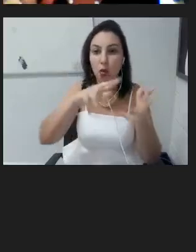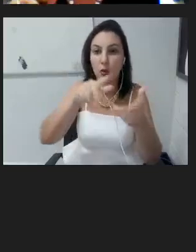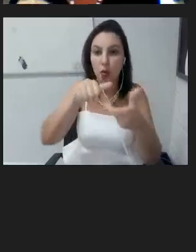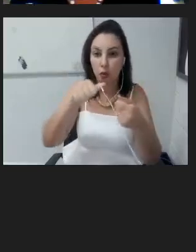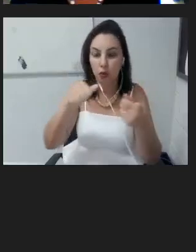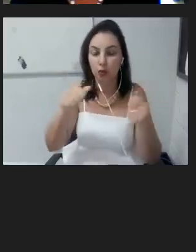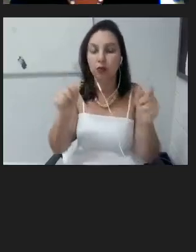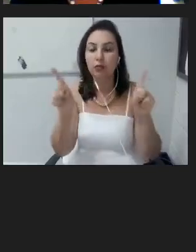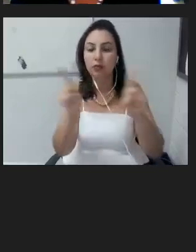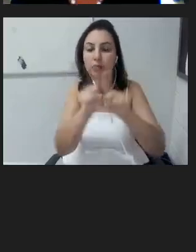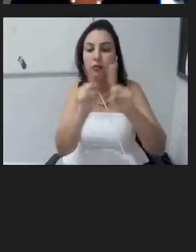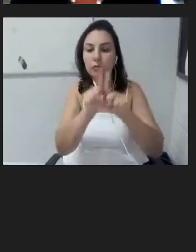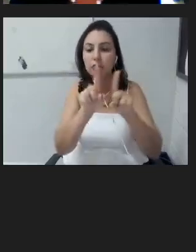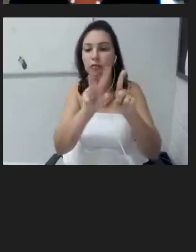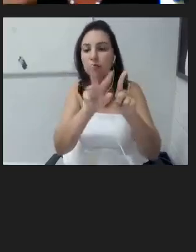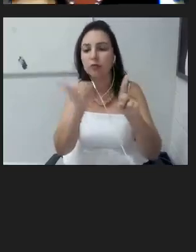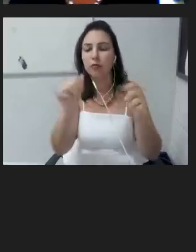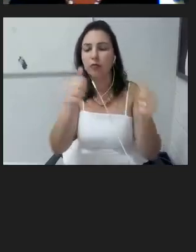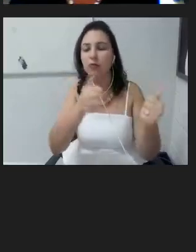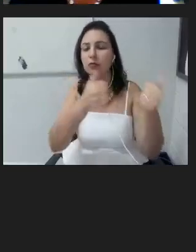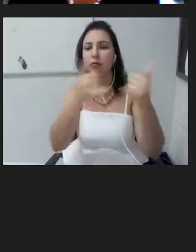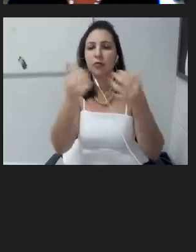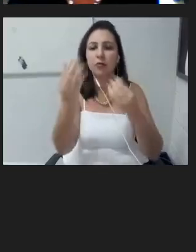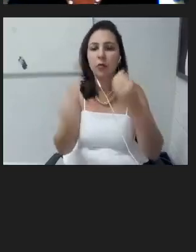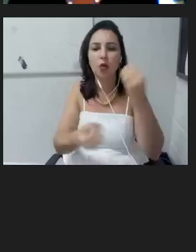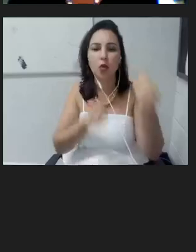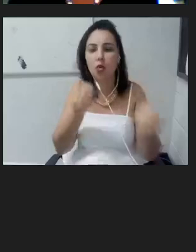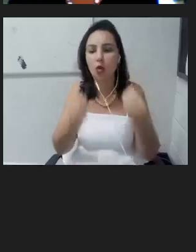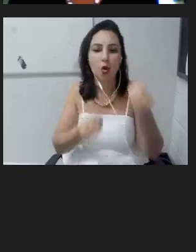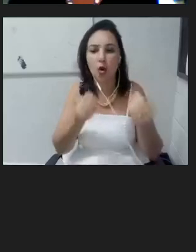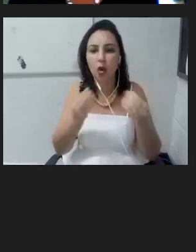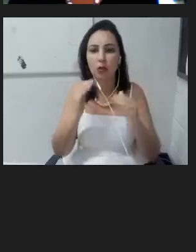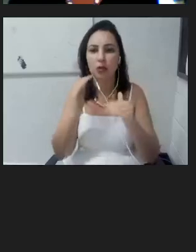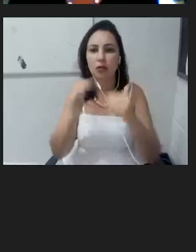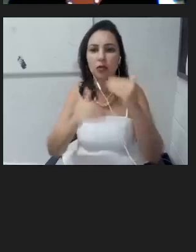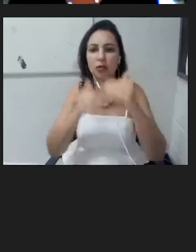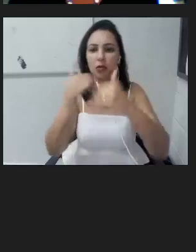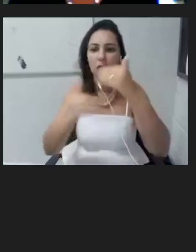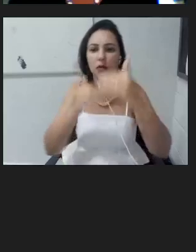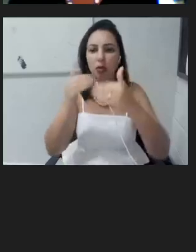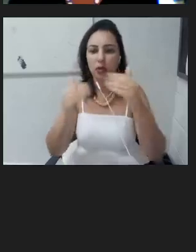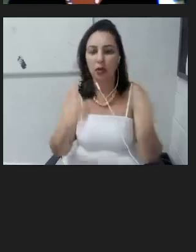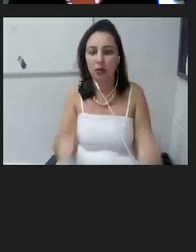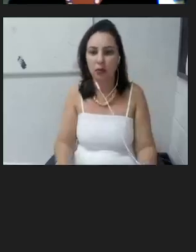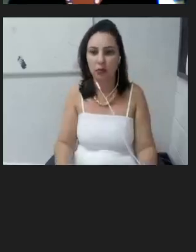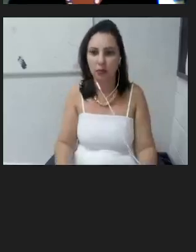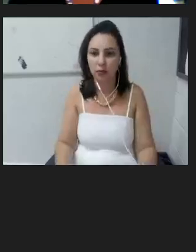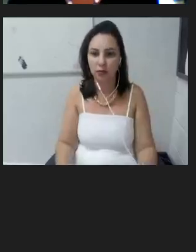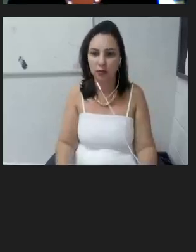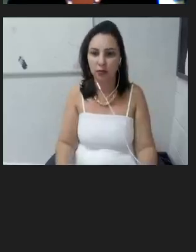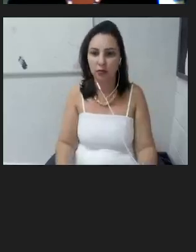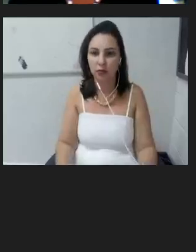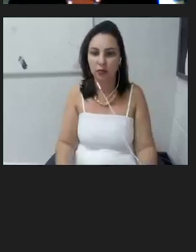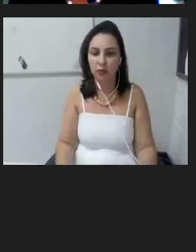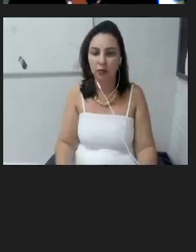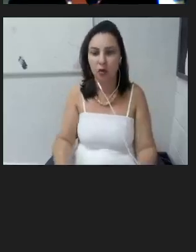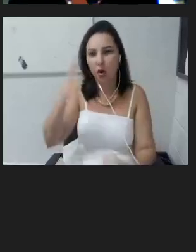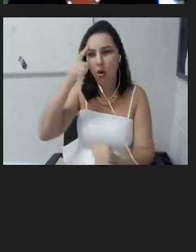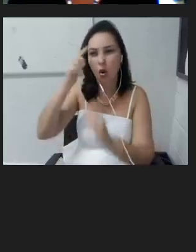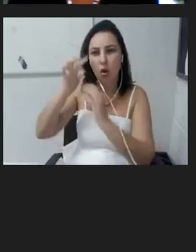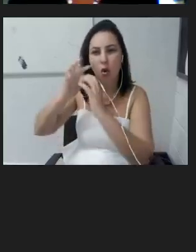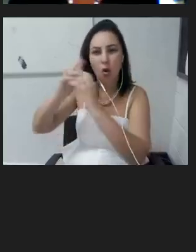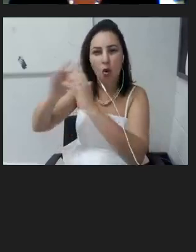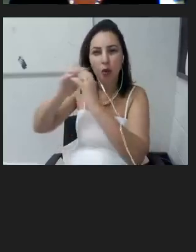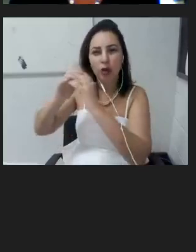vai contar como é o nosso processo de desenvolvimento cognitivo e afetivo. Ou seja,